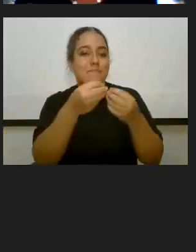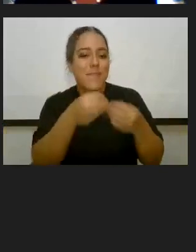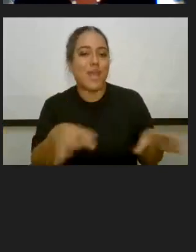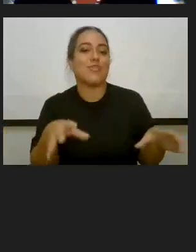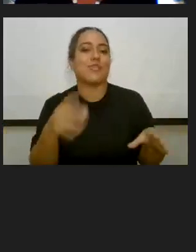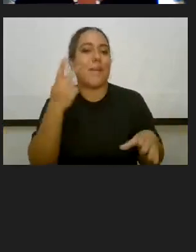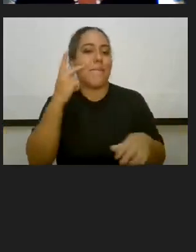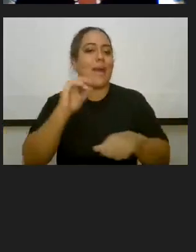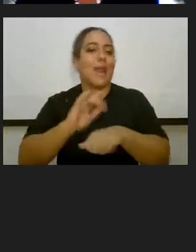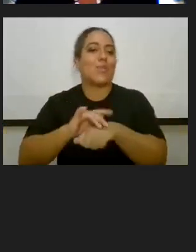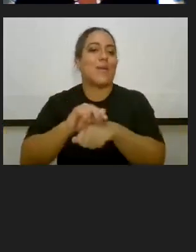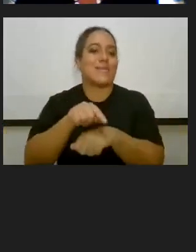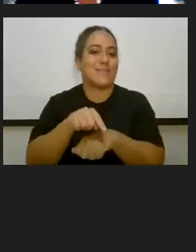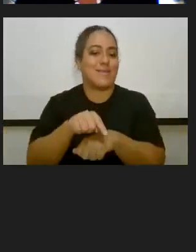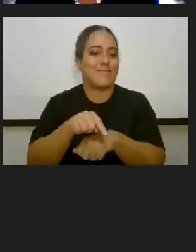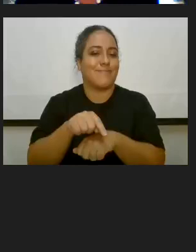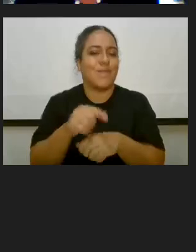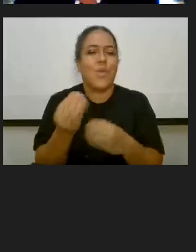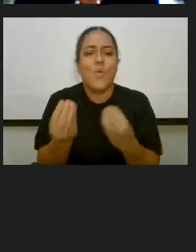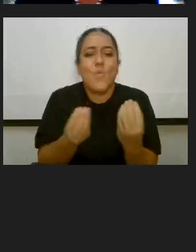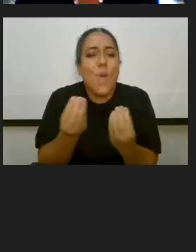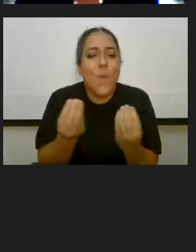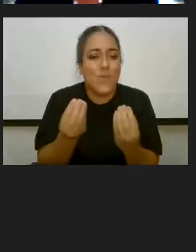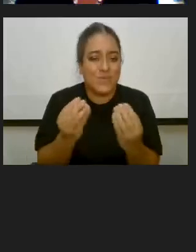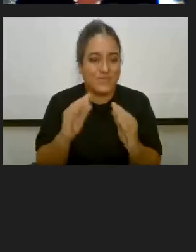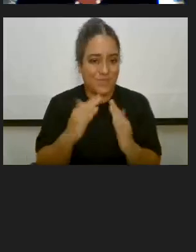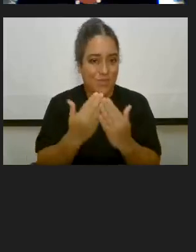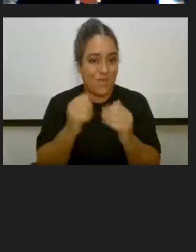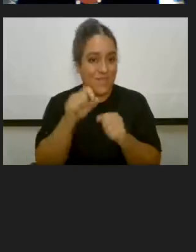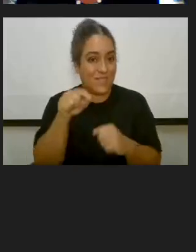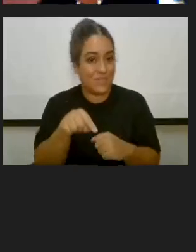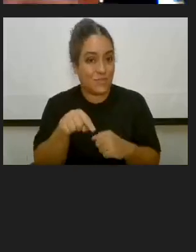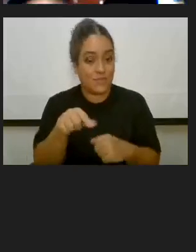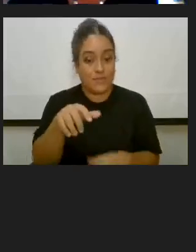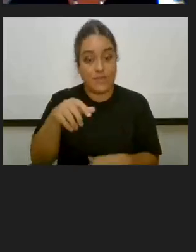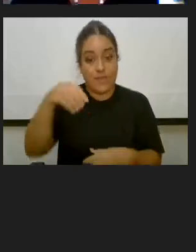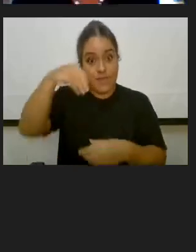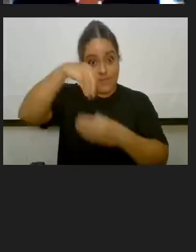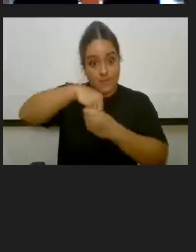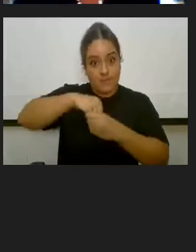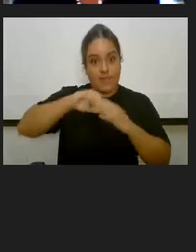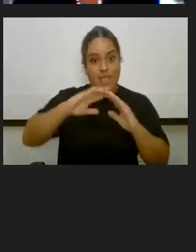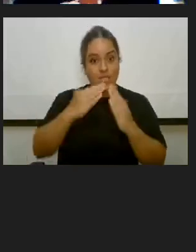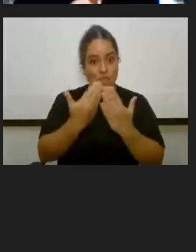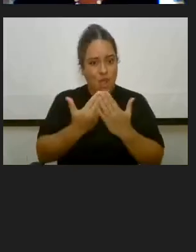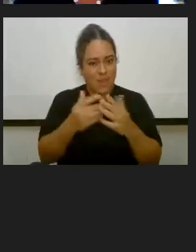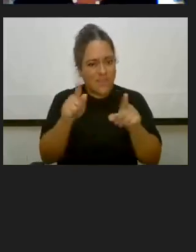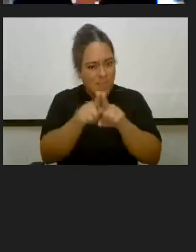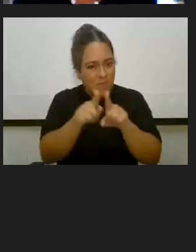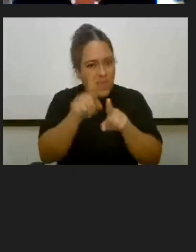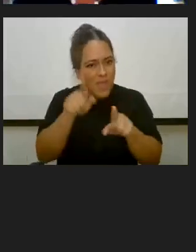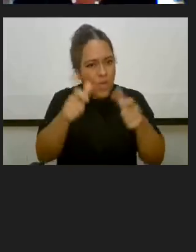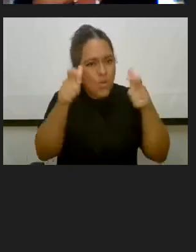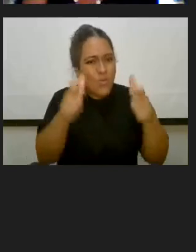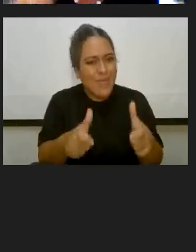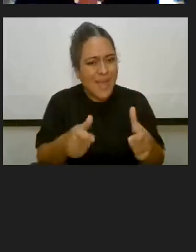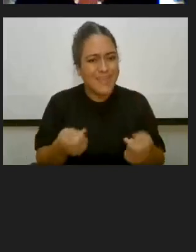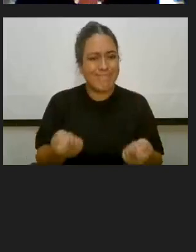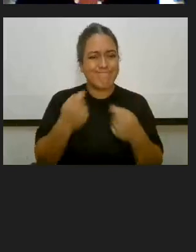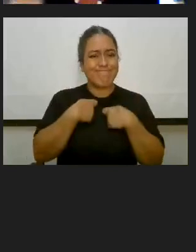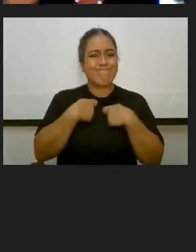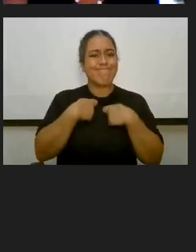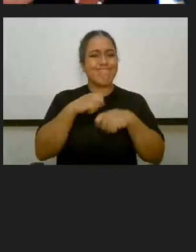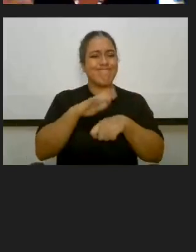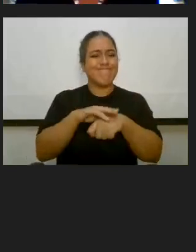medida isso acontece? O espaço da escola também é um espaço de adoecimento, seja para